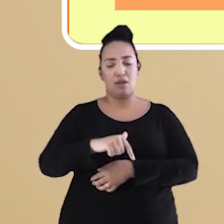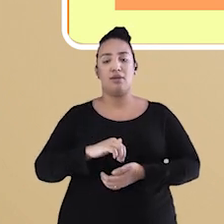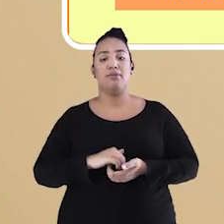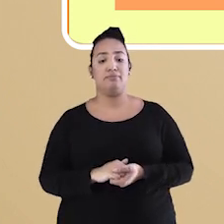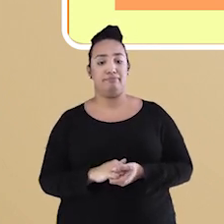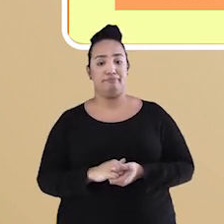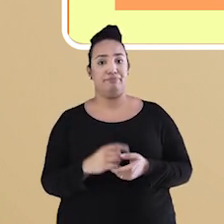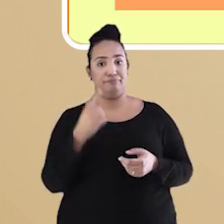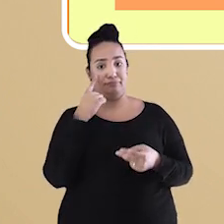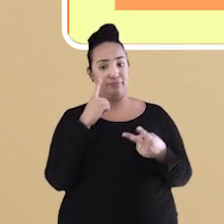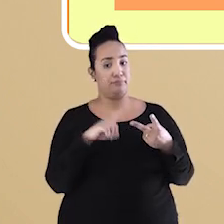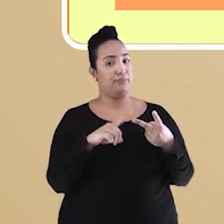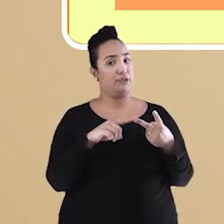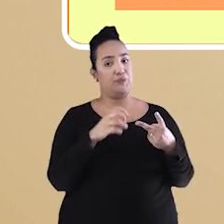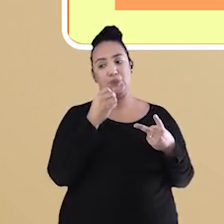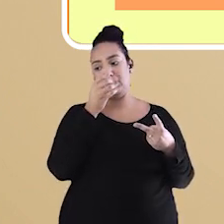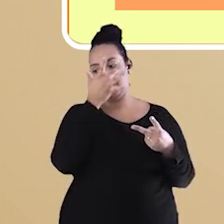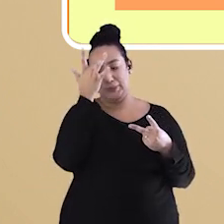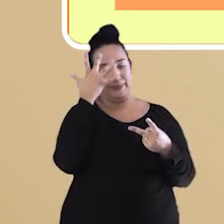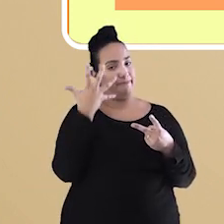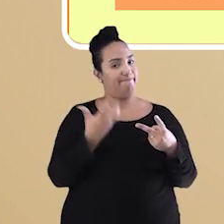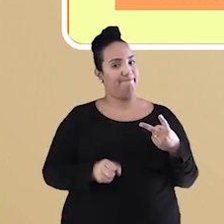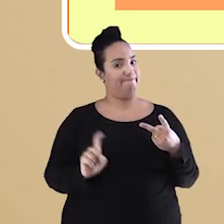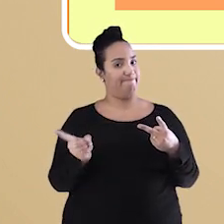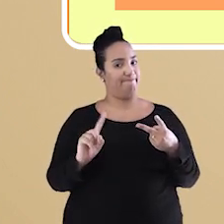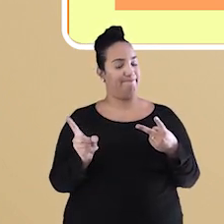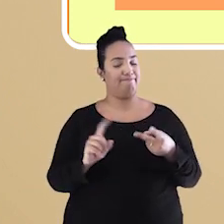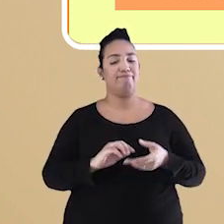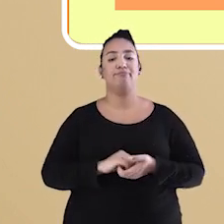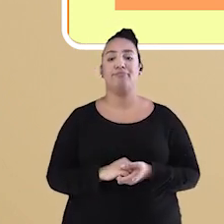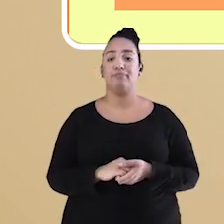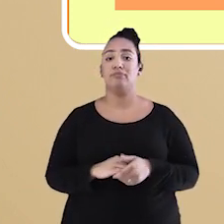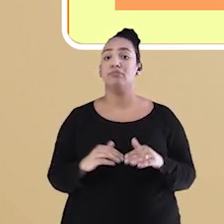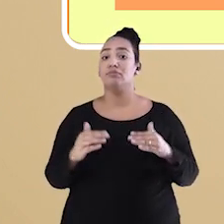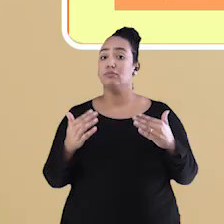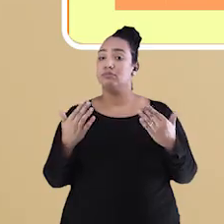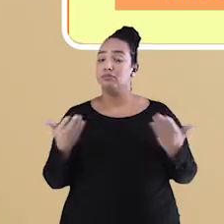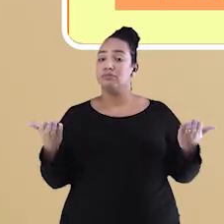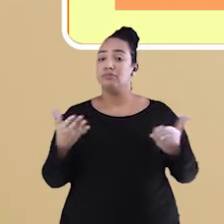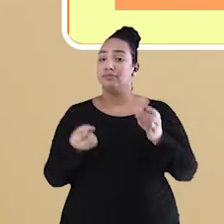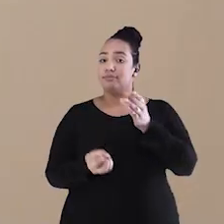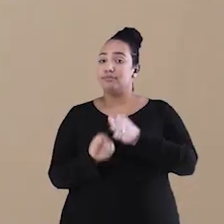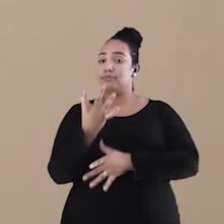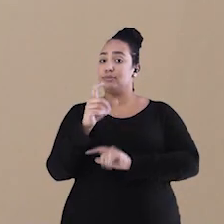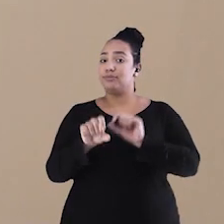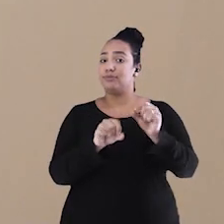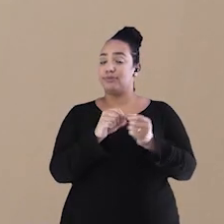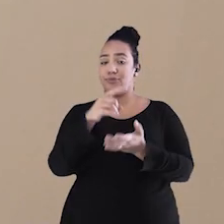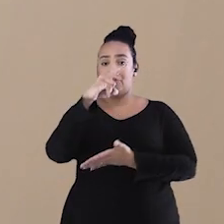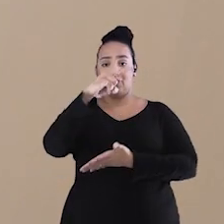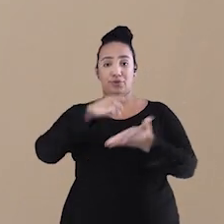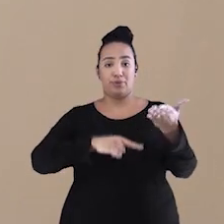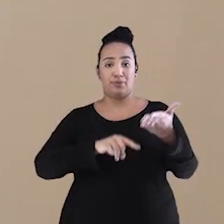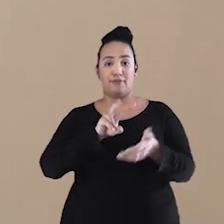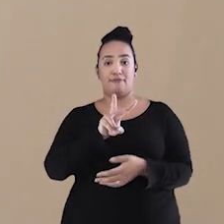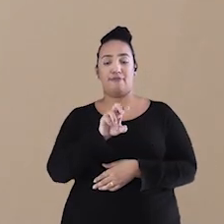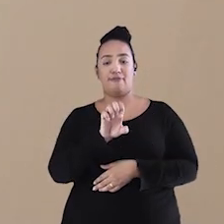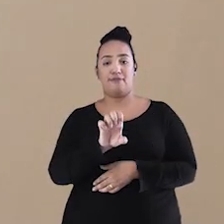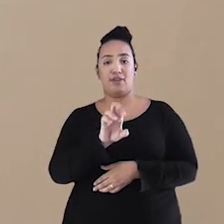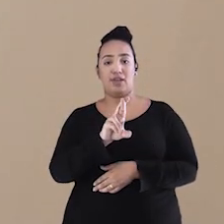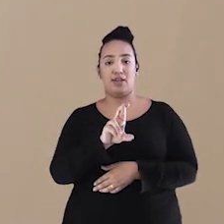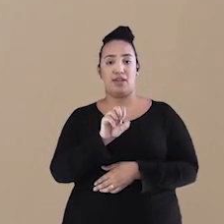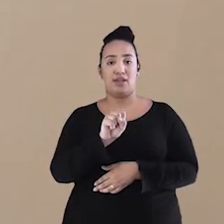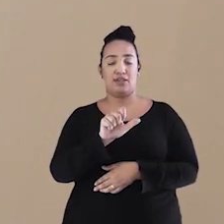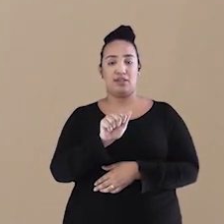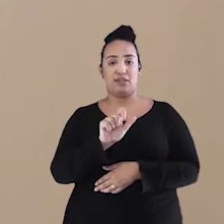ou vencidos. Bom, esse segundo ponto não foi muito bem aceito, não. Foi então que surgiu o Tratado